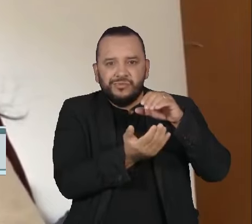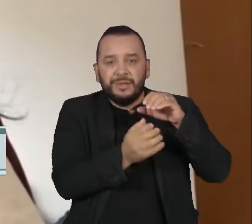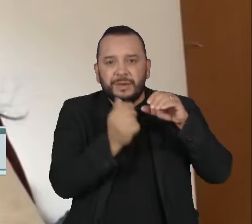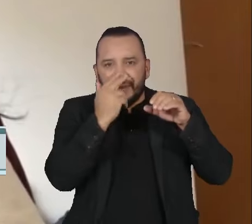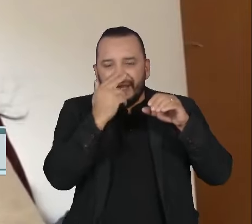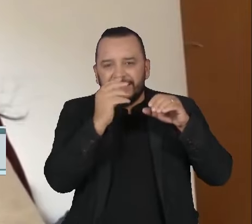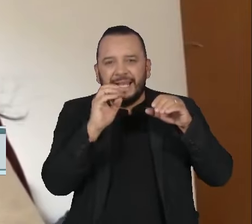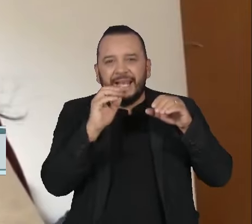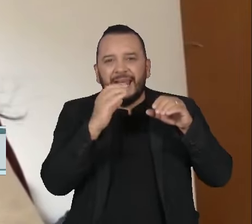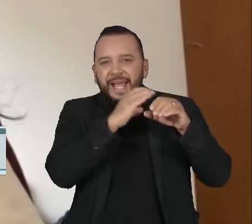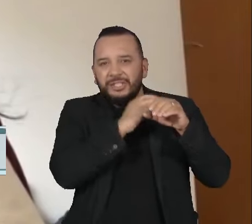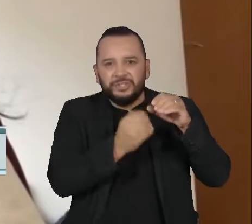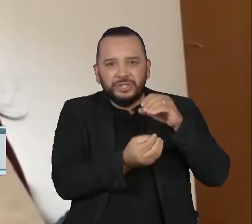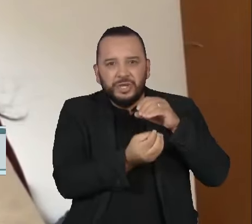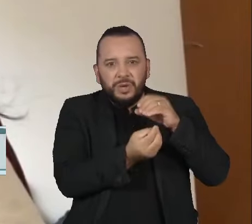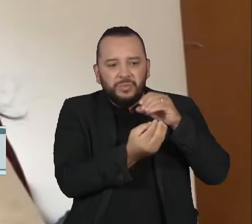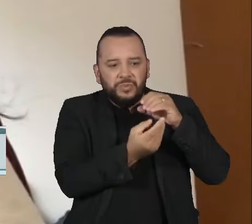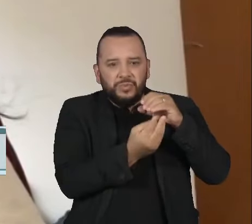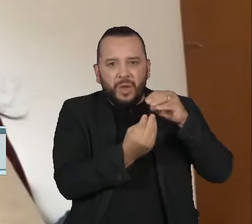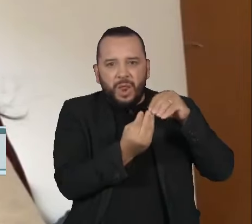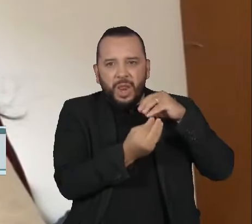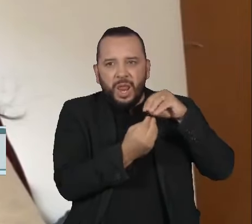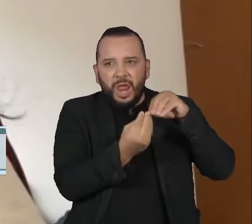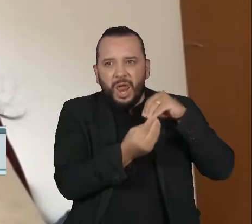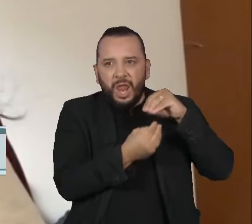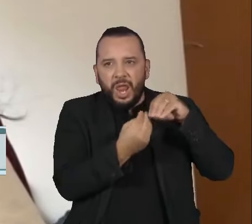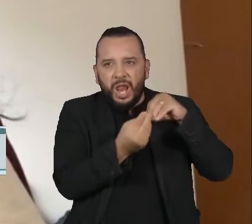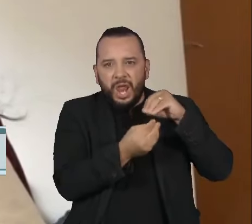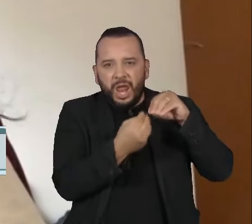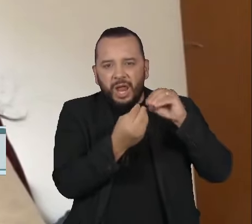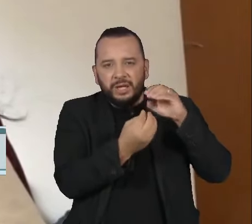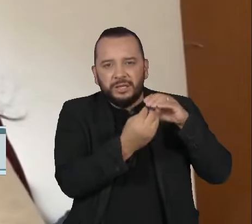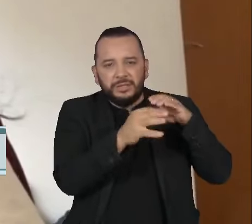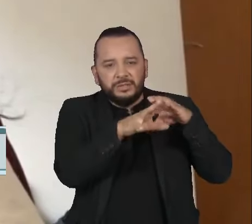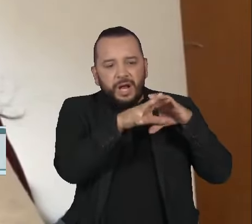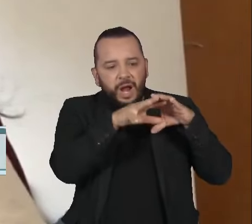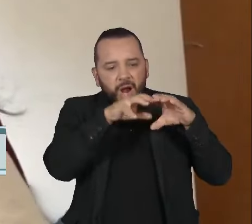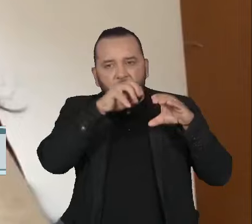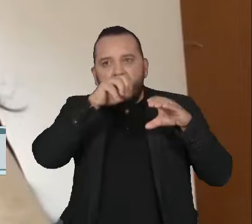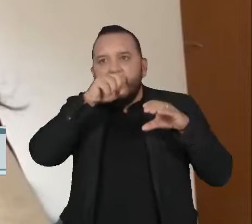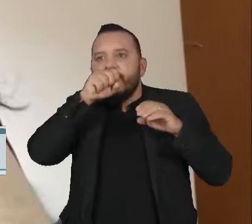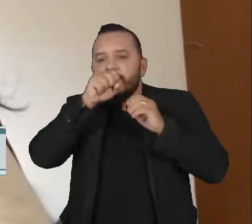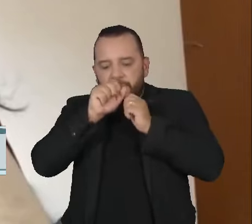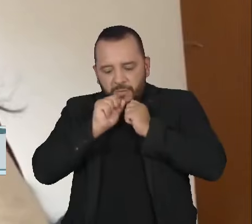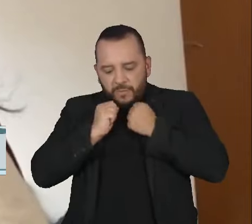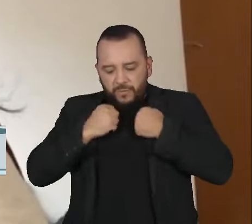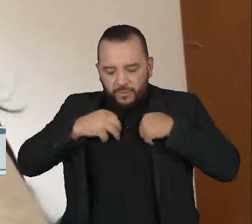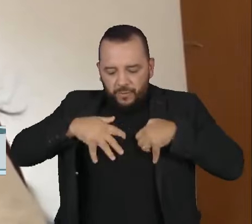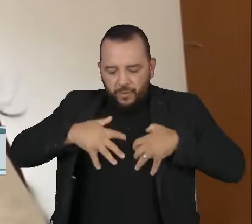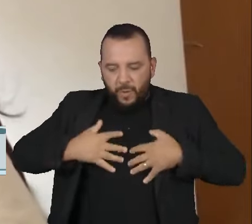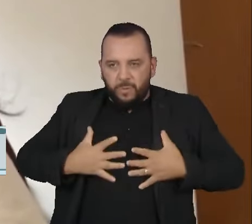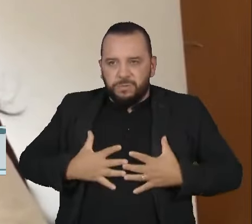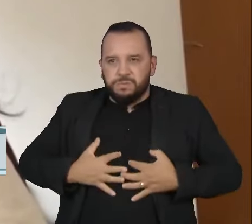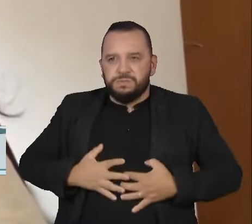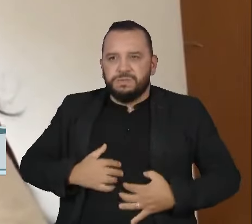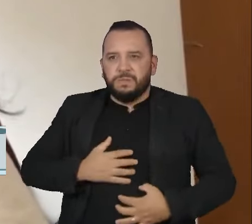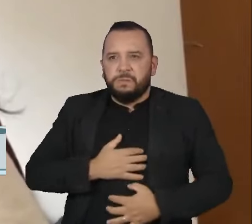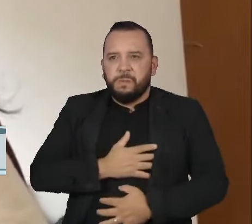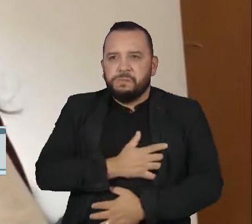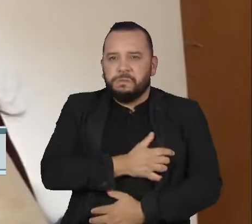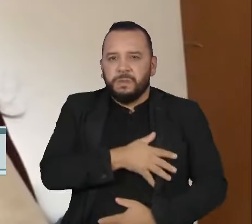que é aquecido e transformado, o que chega nos pulmões e depois entra no organismo,